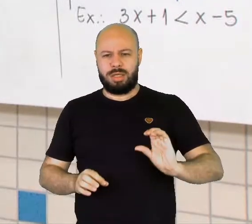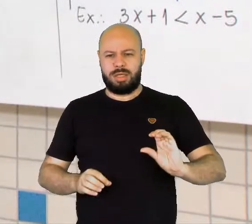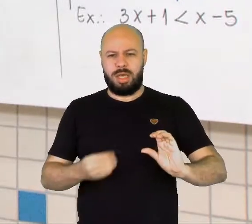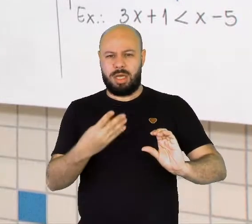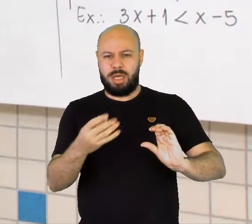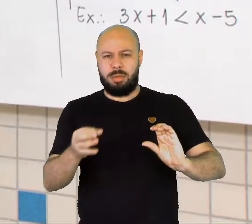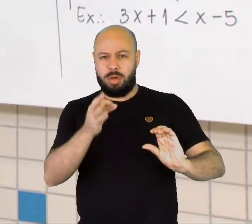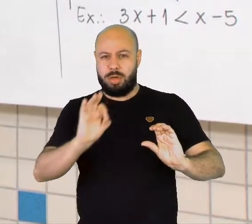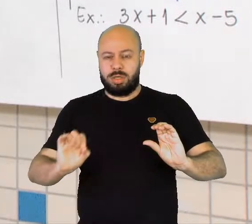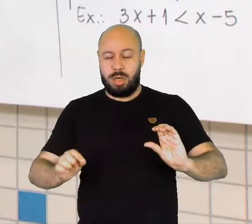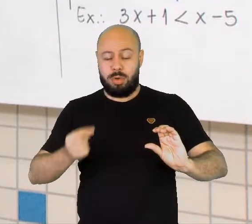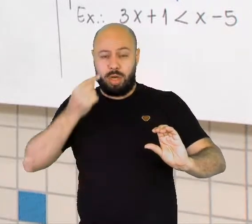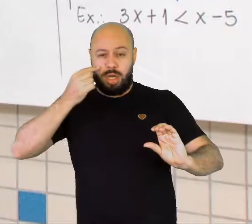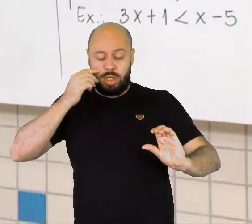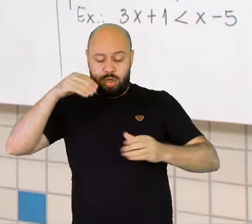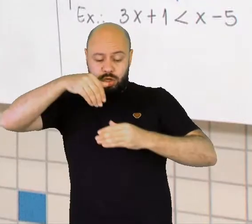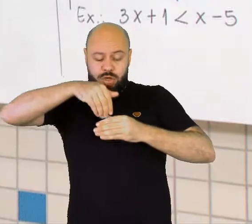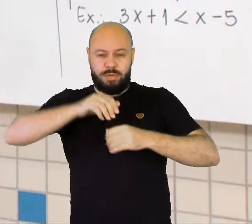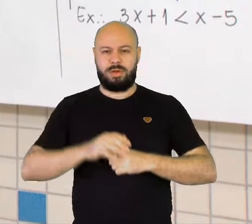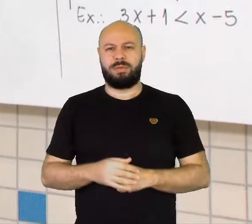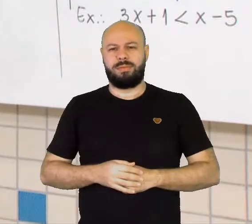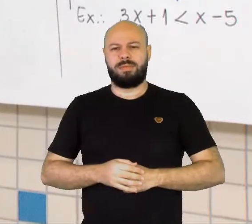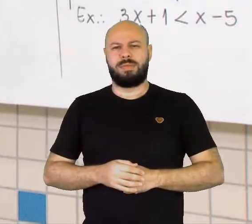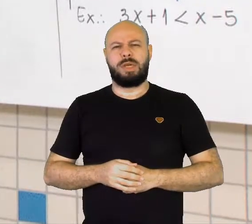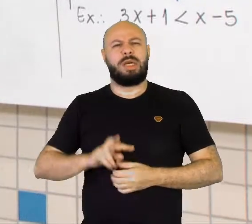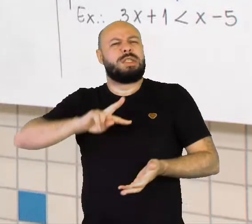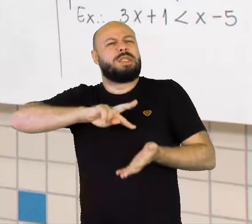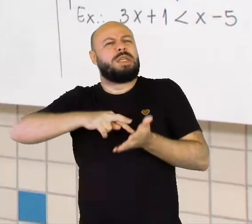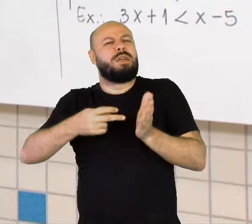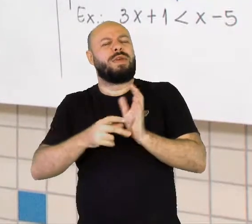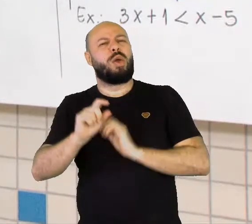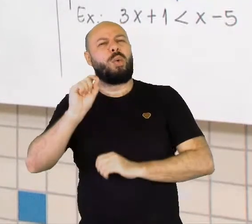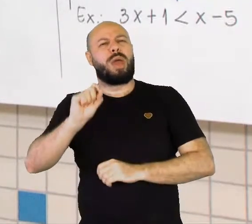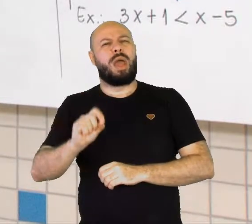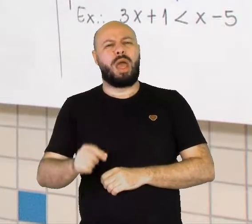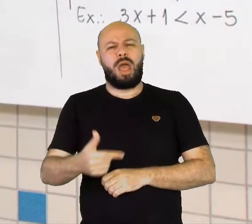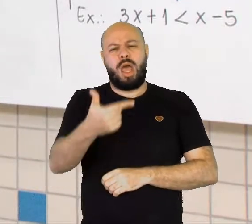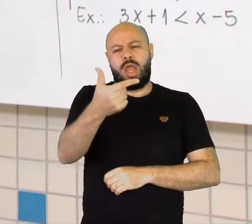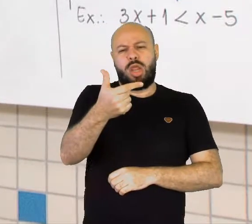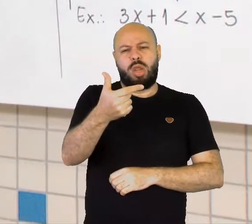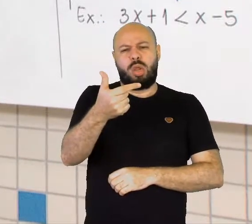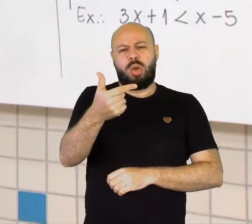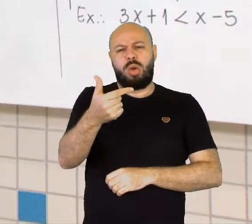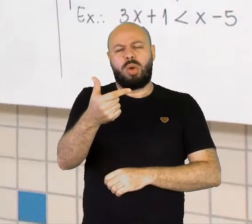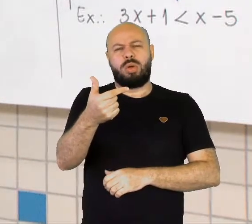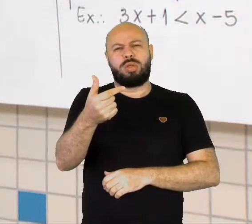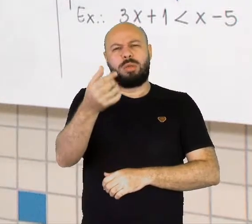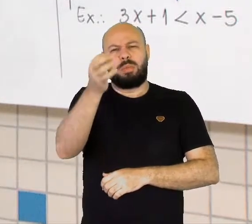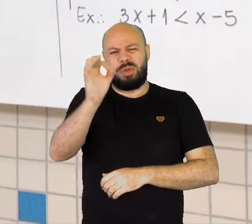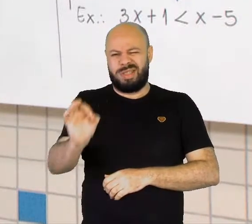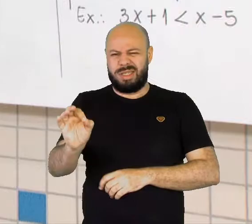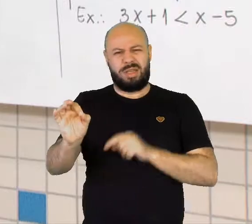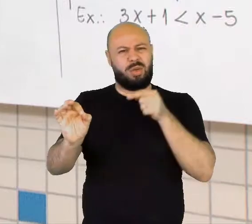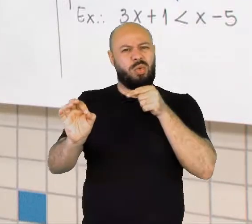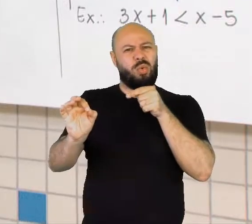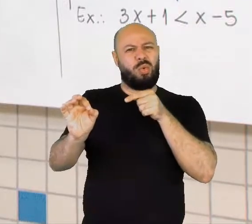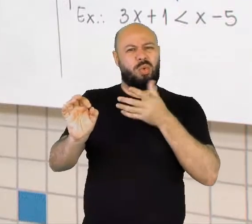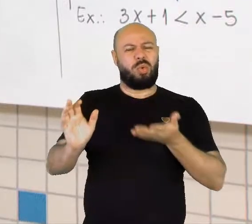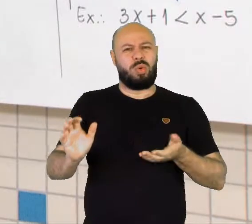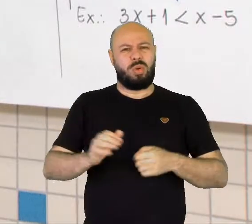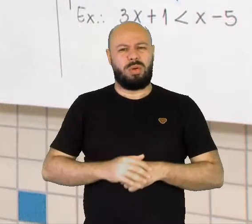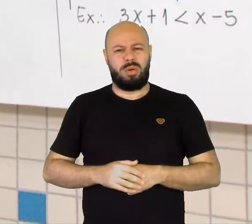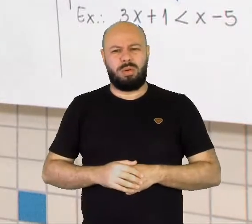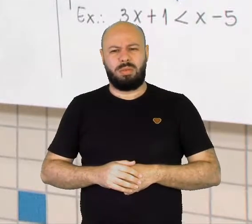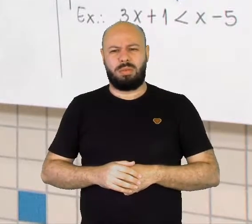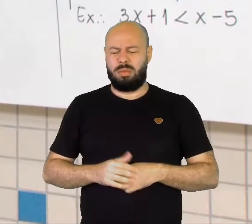das intenções de voto. O que significa, pessoal, quando a gente vê esse tipo de situação, essa representação